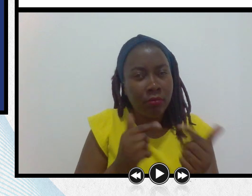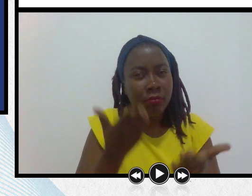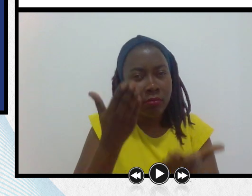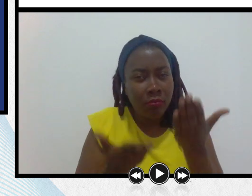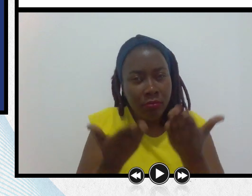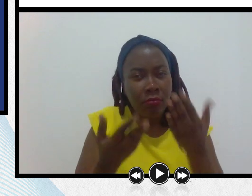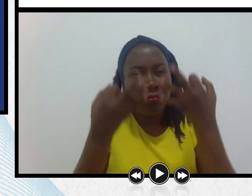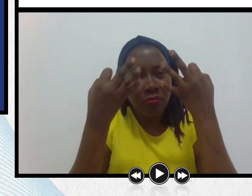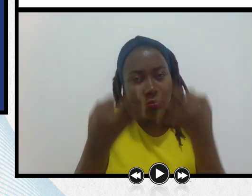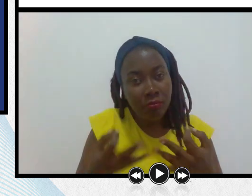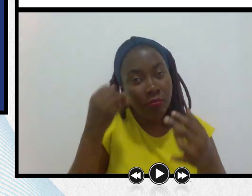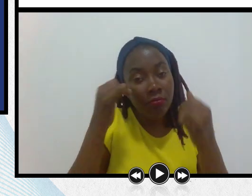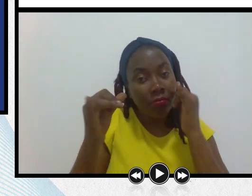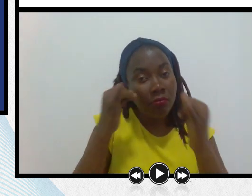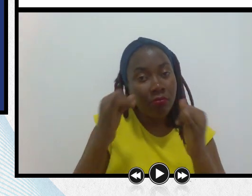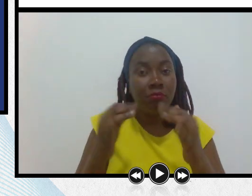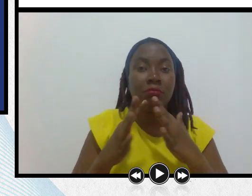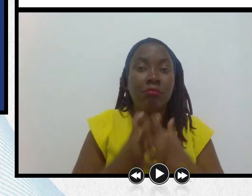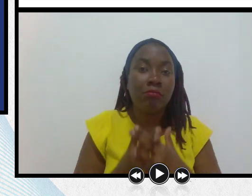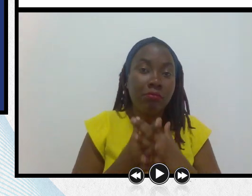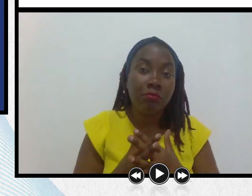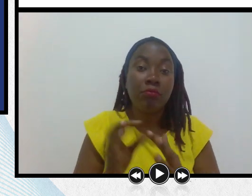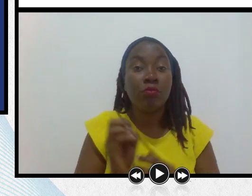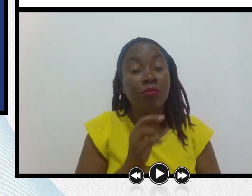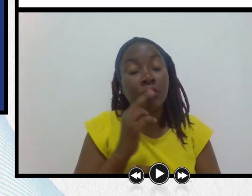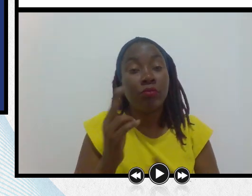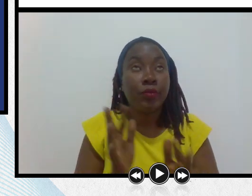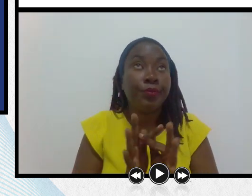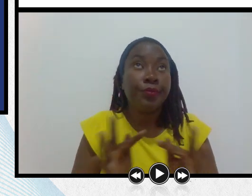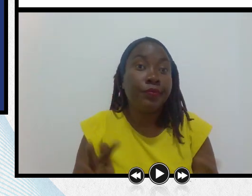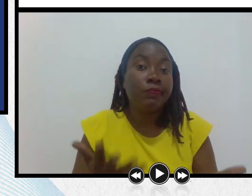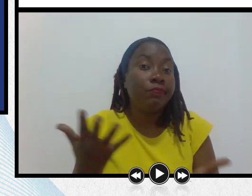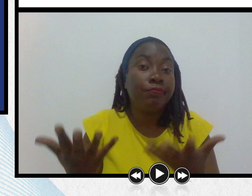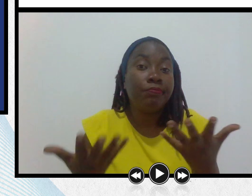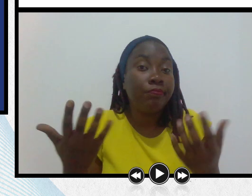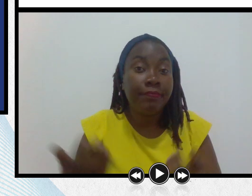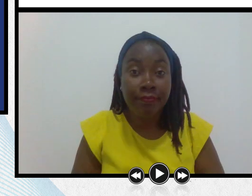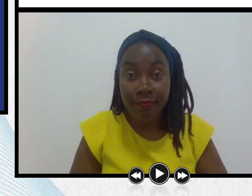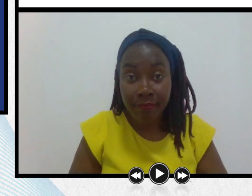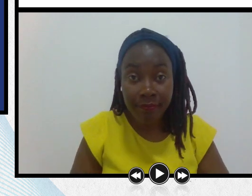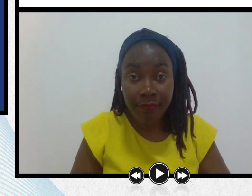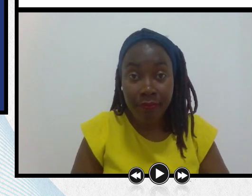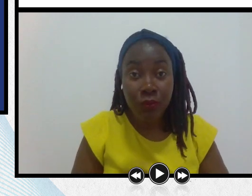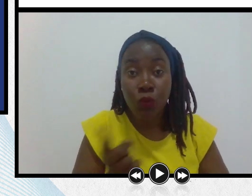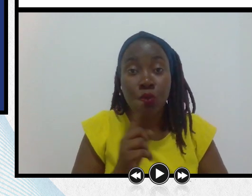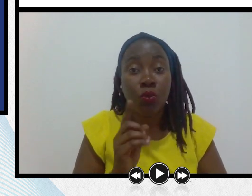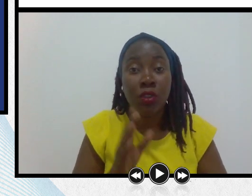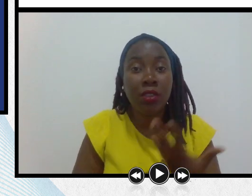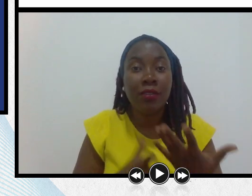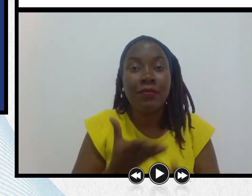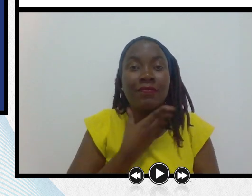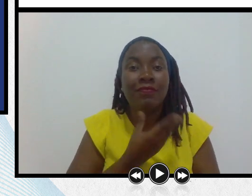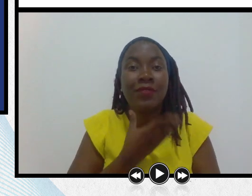certa, né, para que evitar transtornos ou simplesmente não criar uma